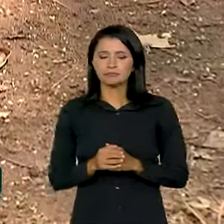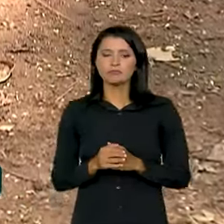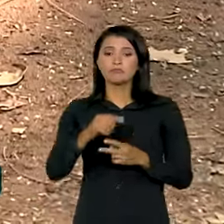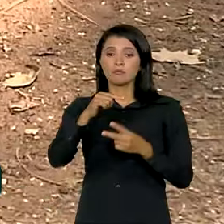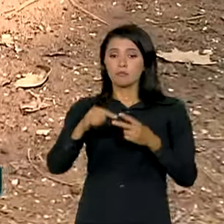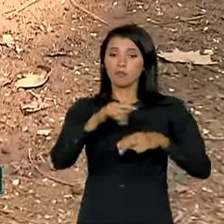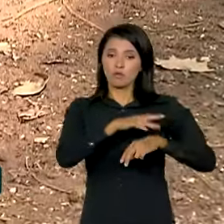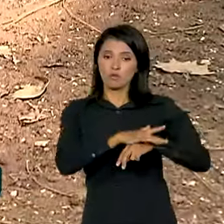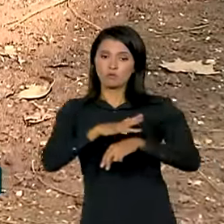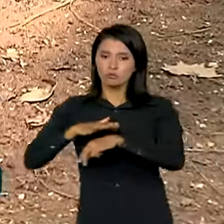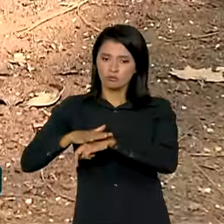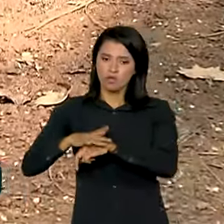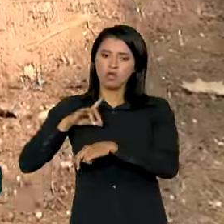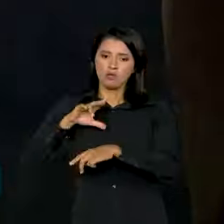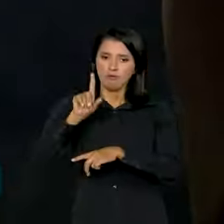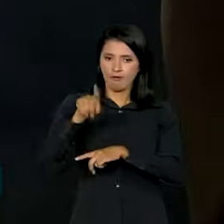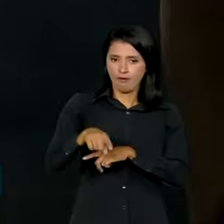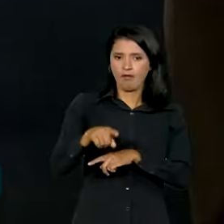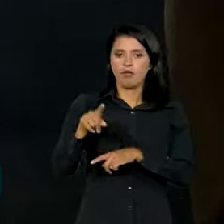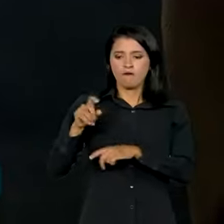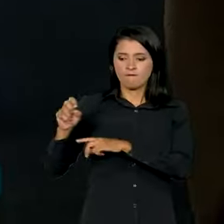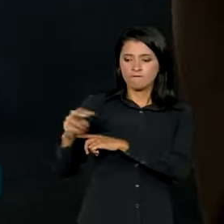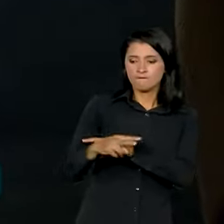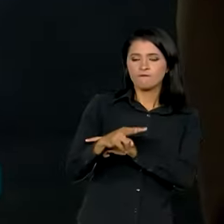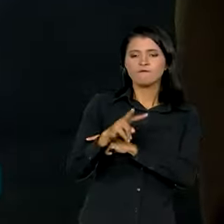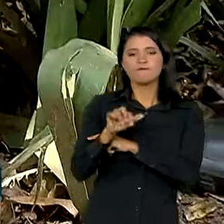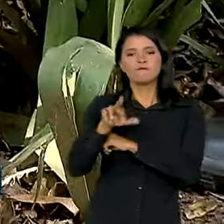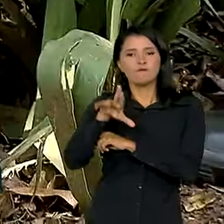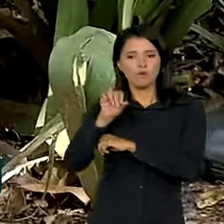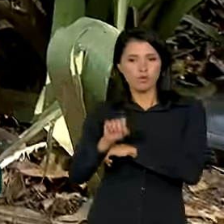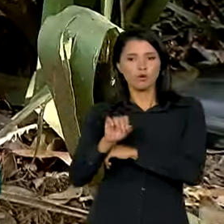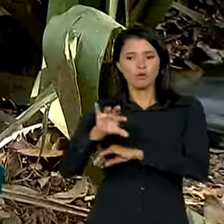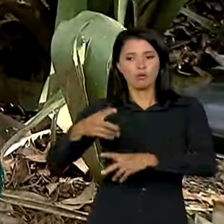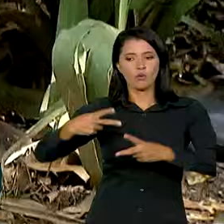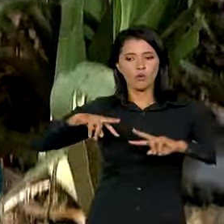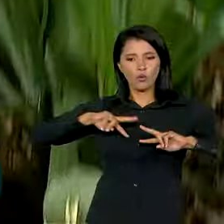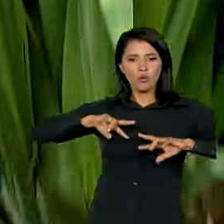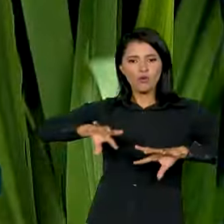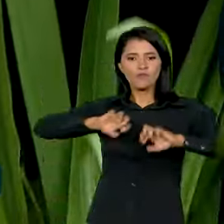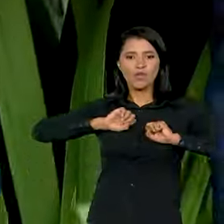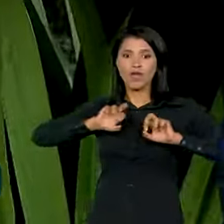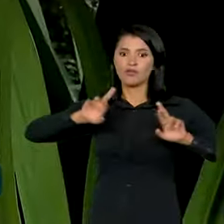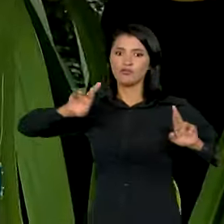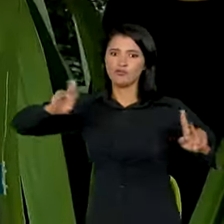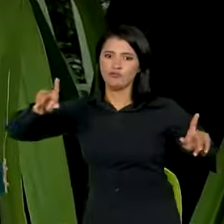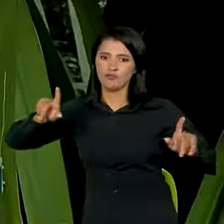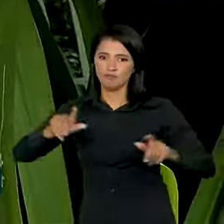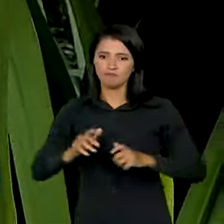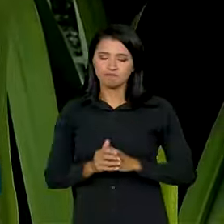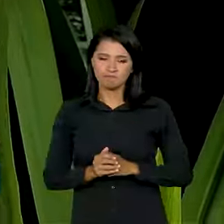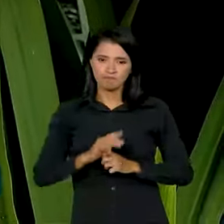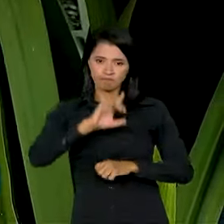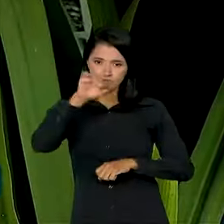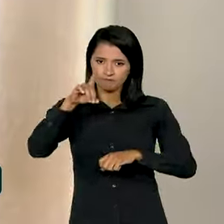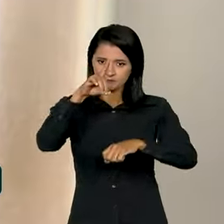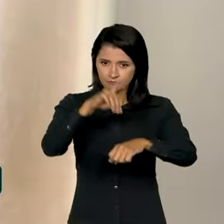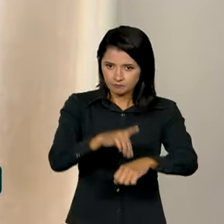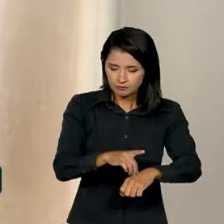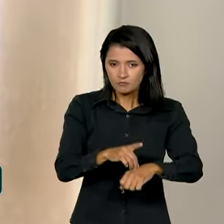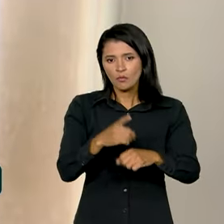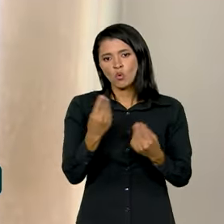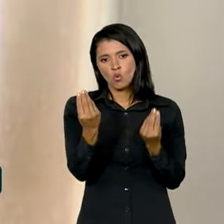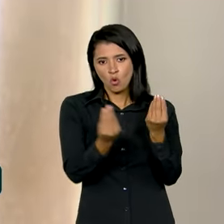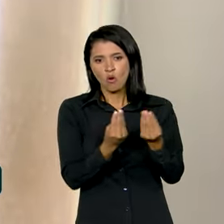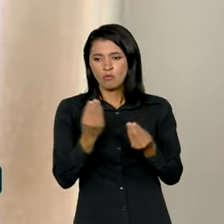doenças sejam causadas por vírus a transmissão ocorre de forma diferente a dengue é adquirida por